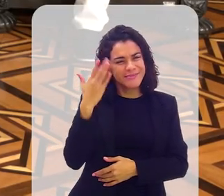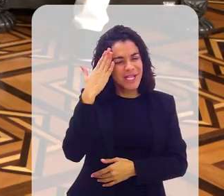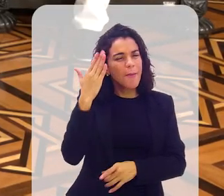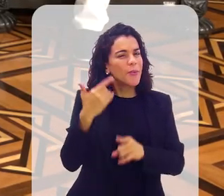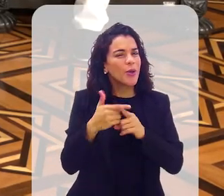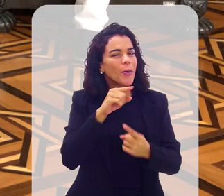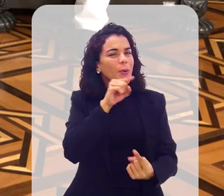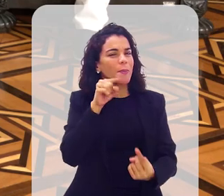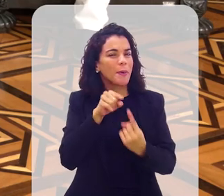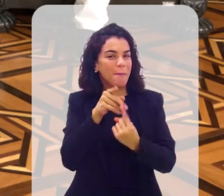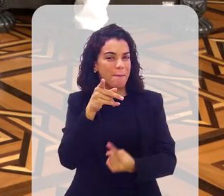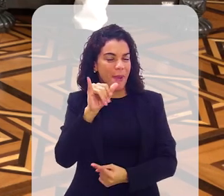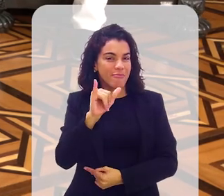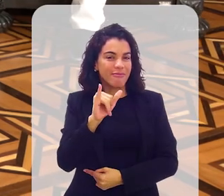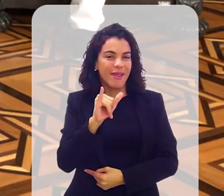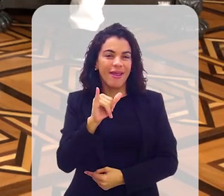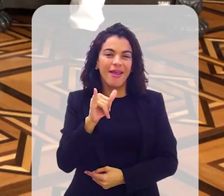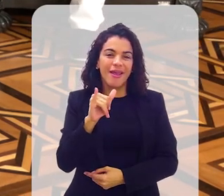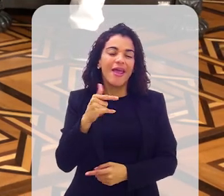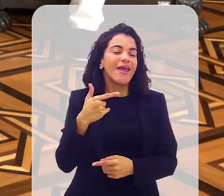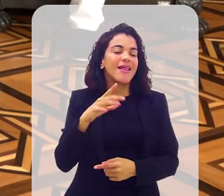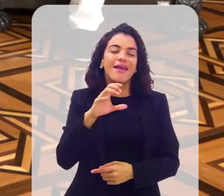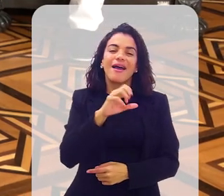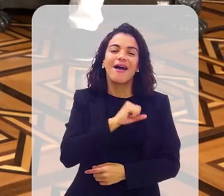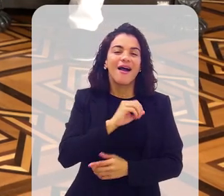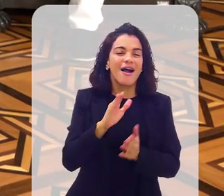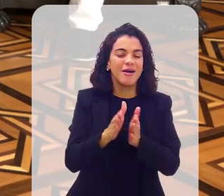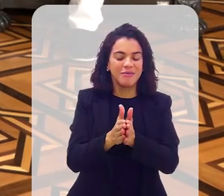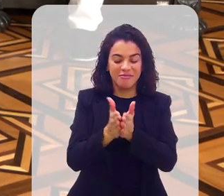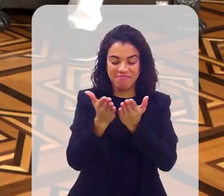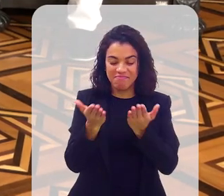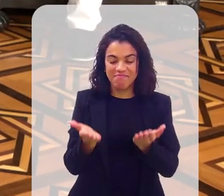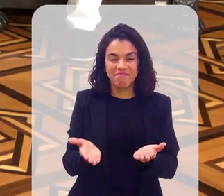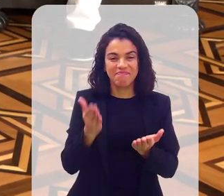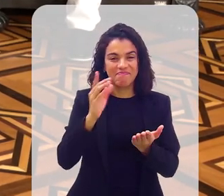que ele fez isso? Certamente, ele é um admirador pela palavra de Deus.